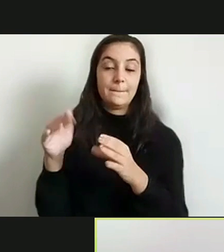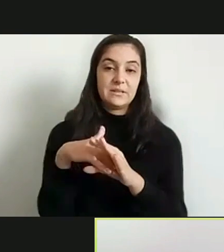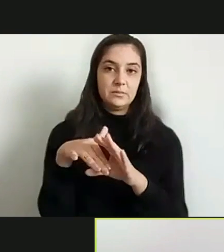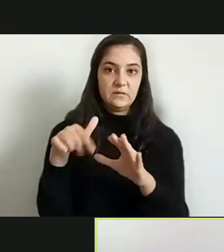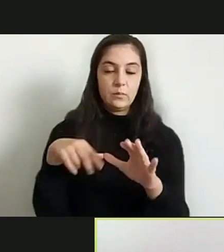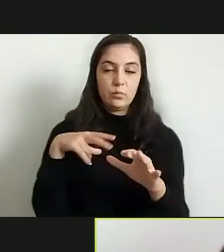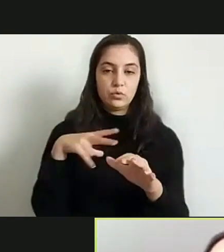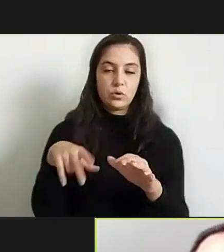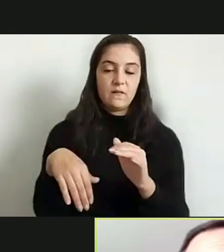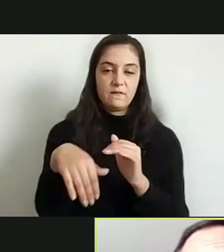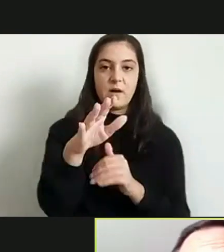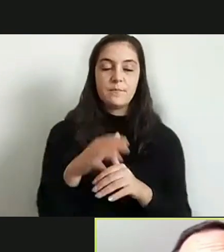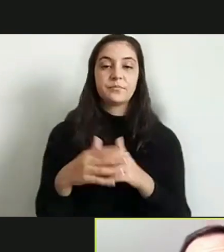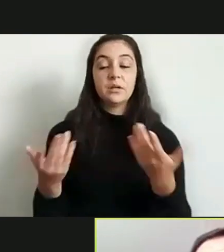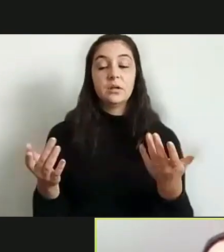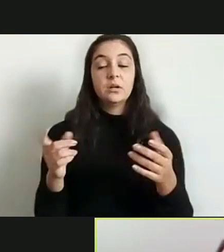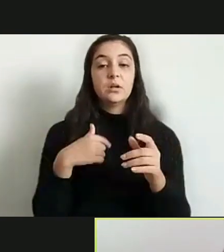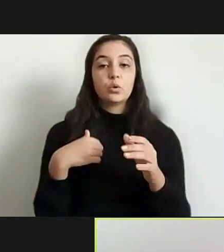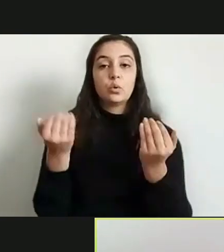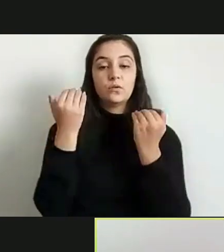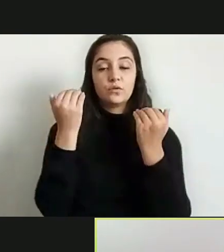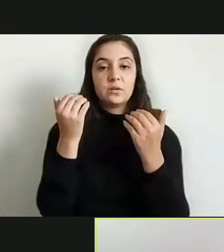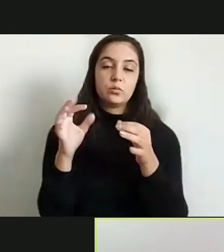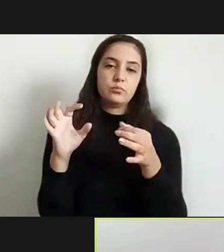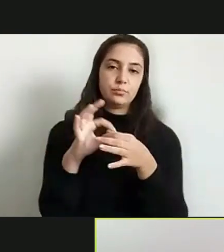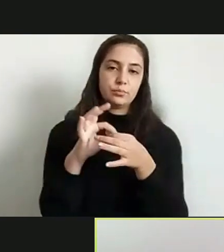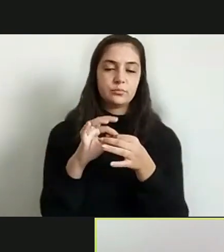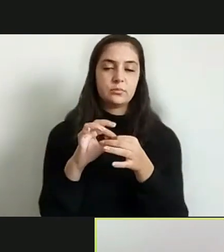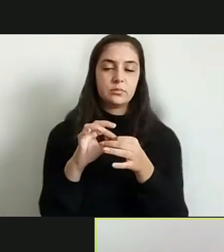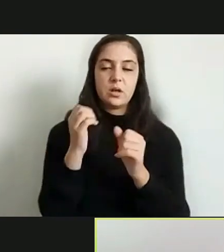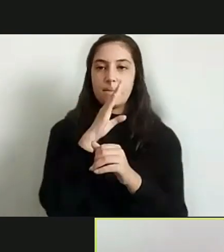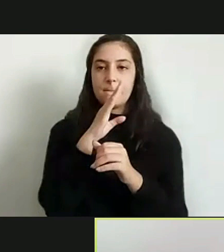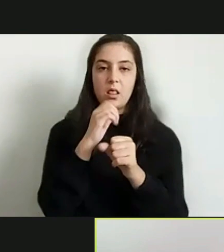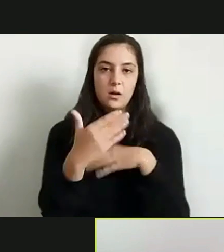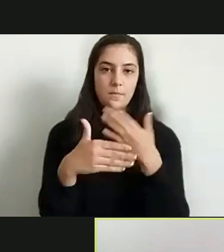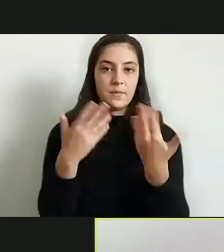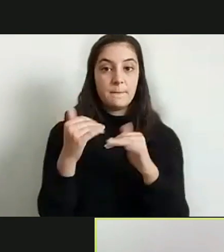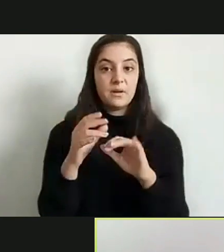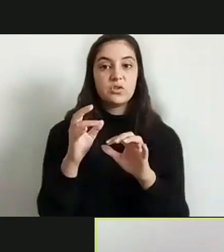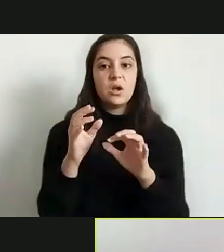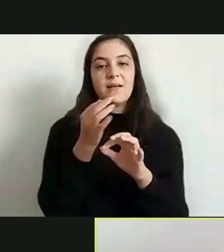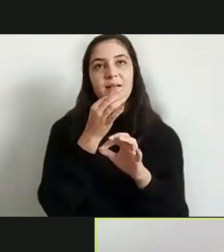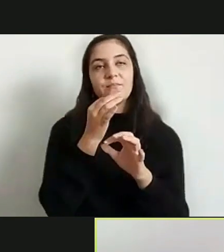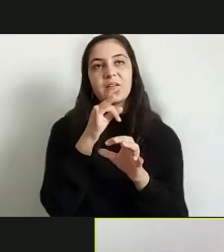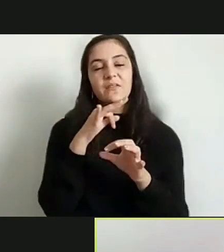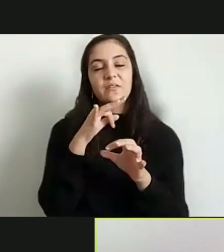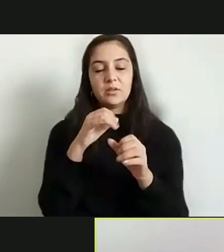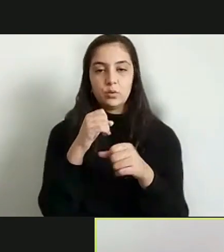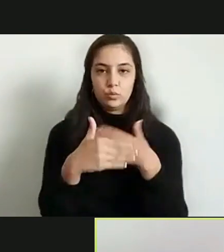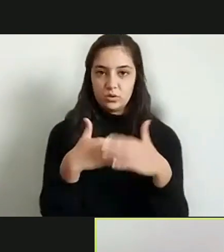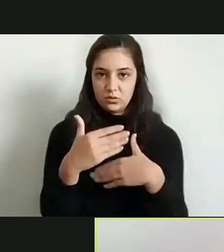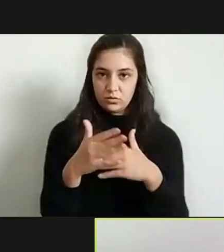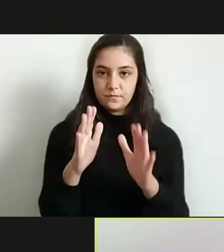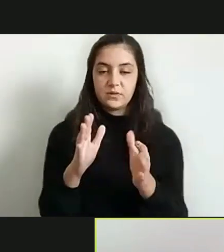E todos os dados relacionados, ou grande parte dos dados relacionados com a análise destas práticas. Mas esta é uma das famílias de processo. Elas são,